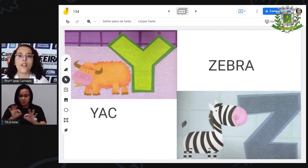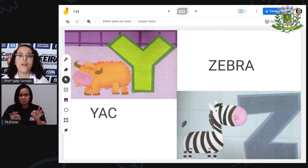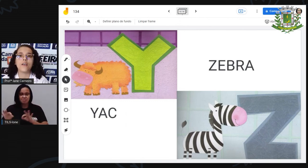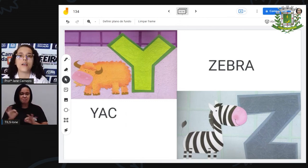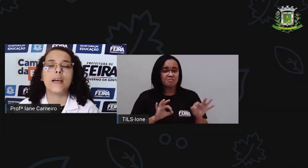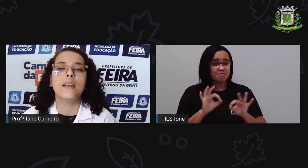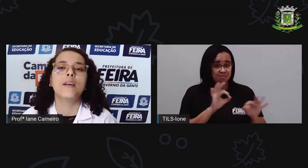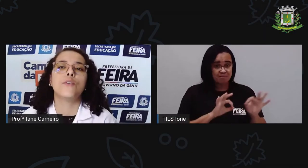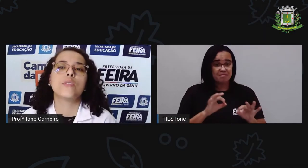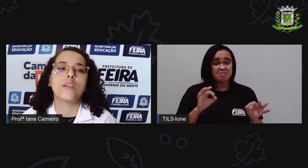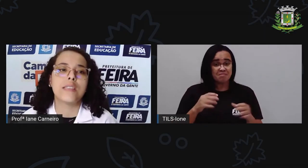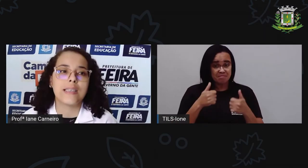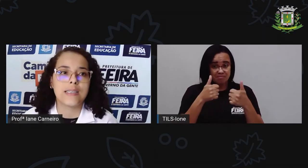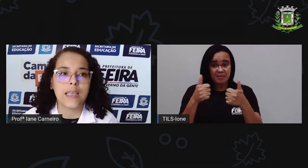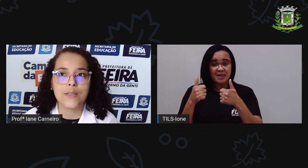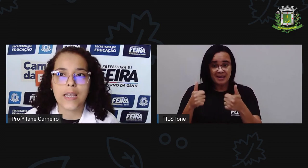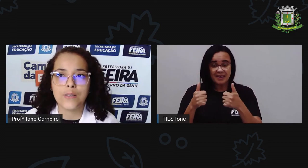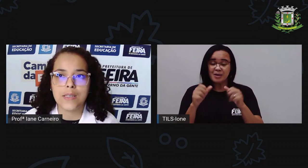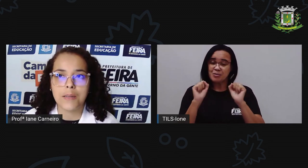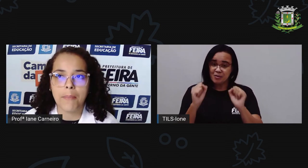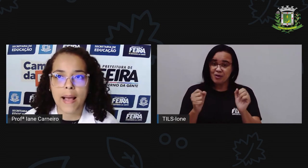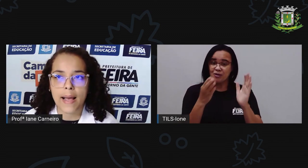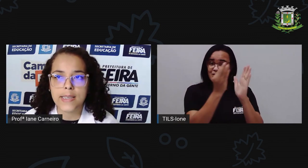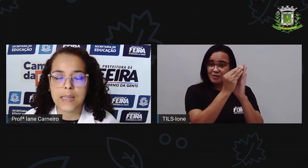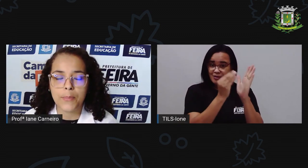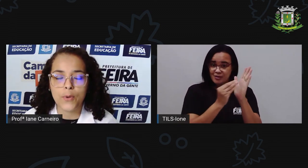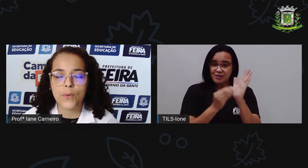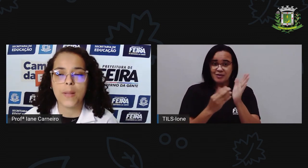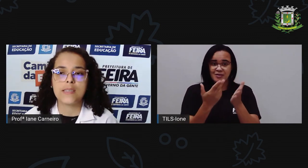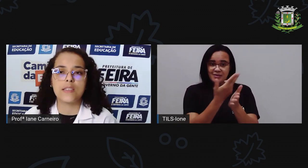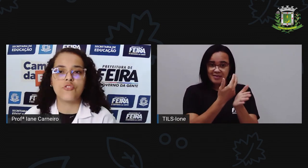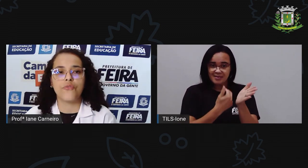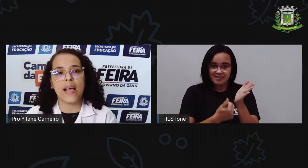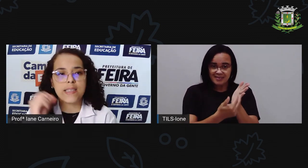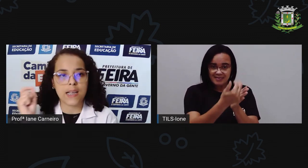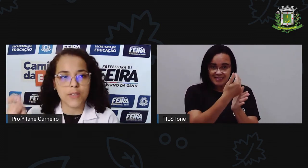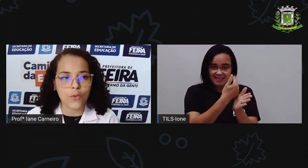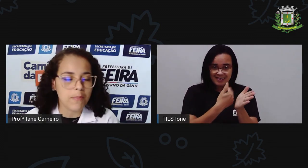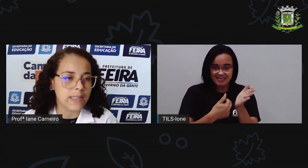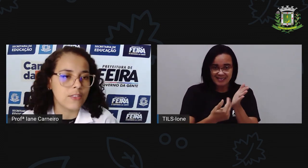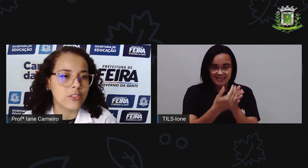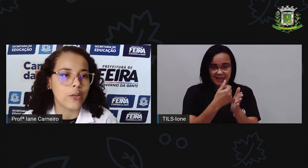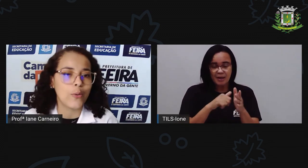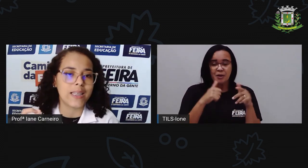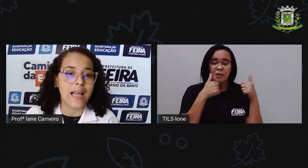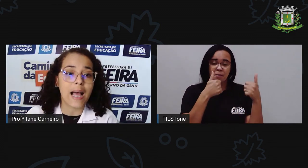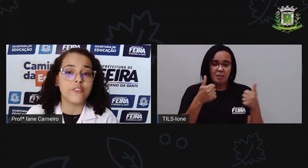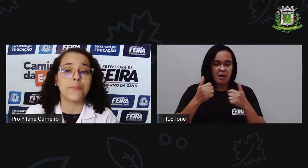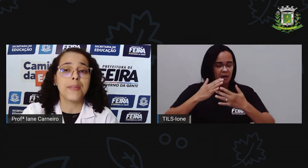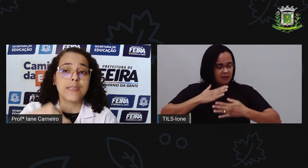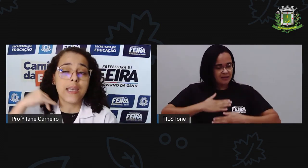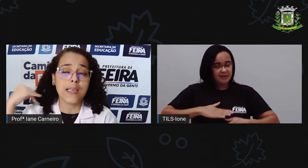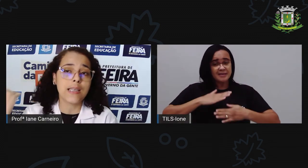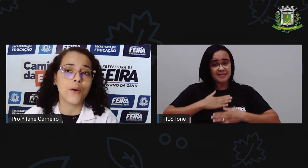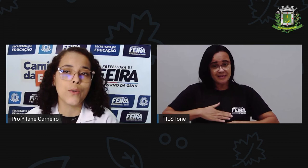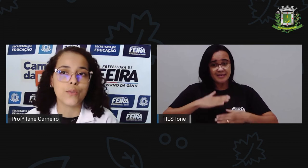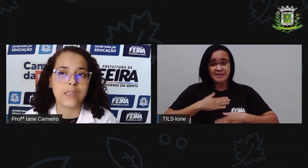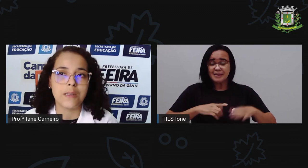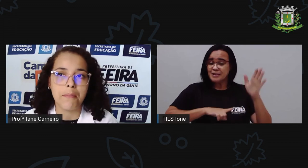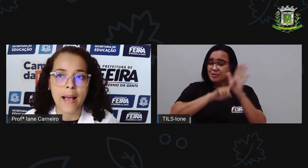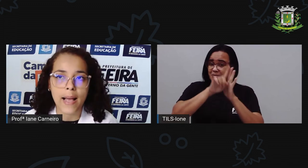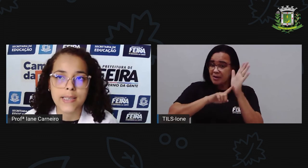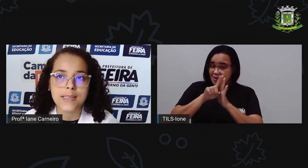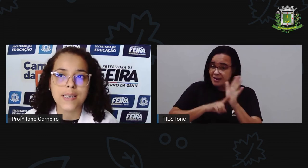né? Coloca os seus desenhos aí dos animais, tá bom? Bastante, vai escrevendo com bastante tranquilidade, pesquisa